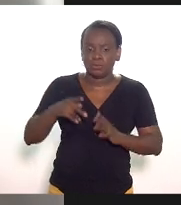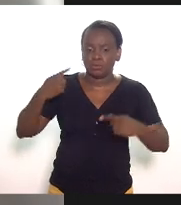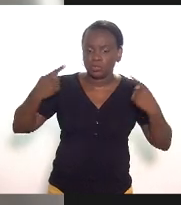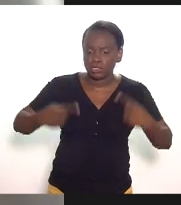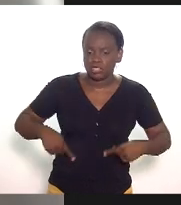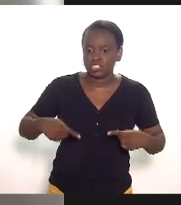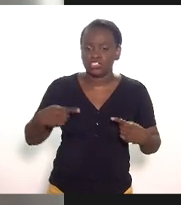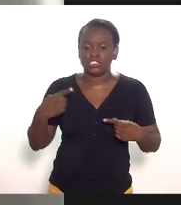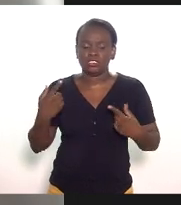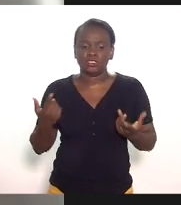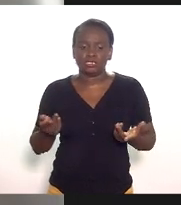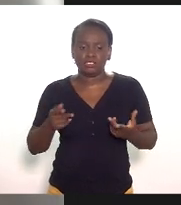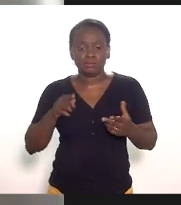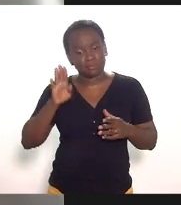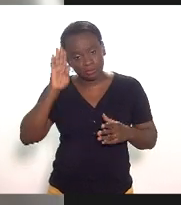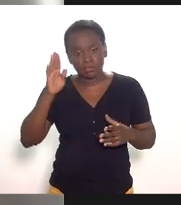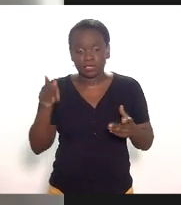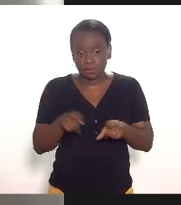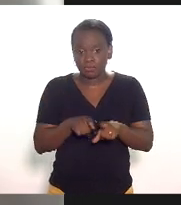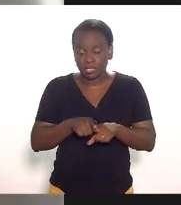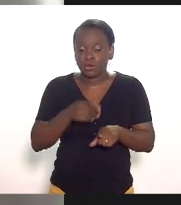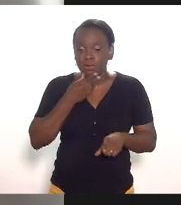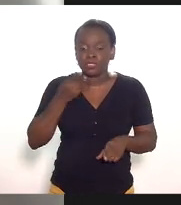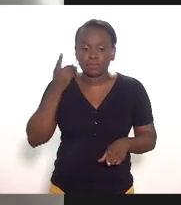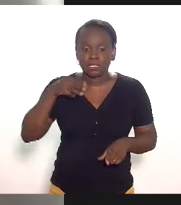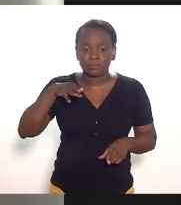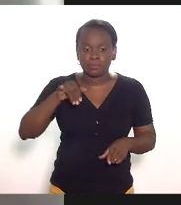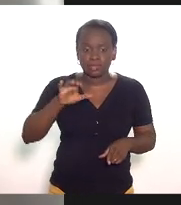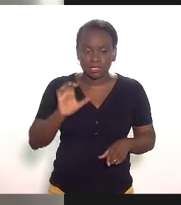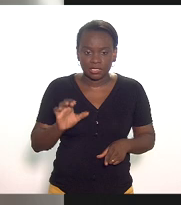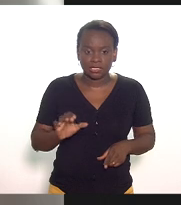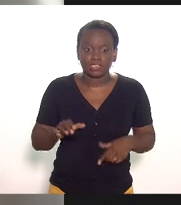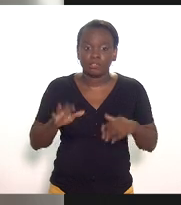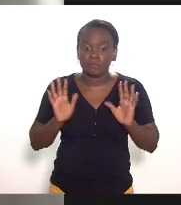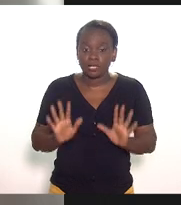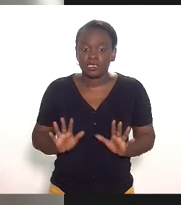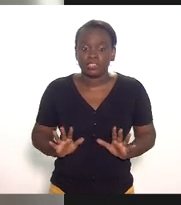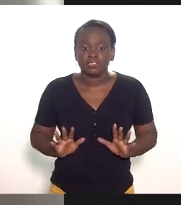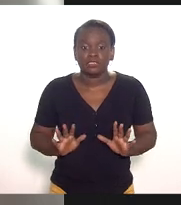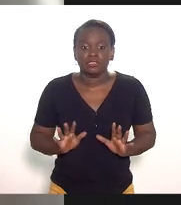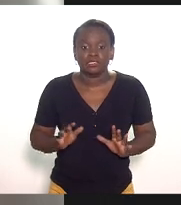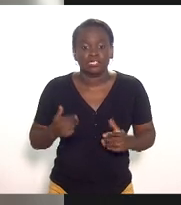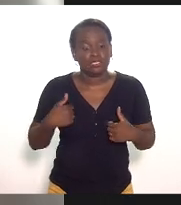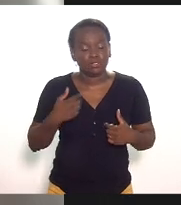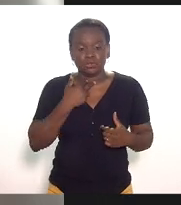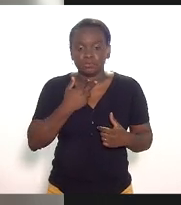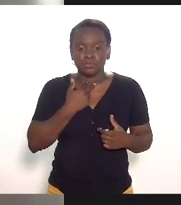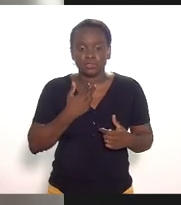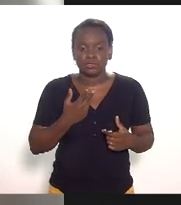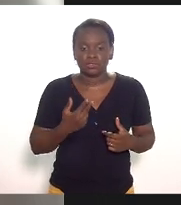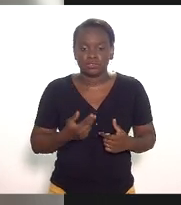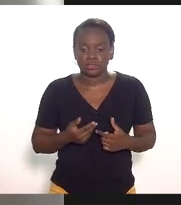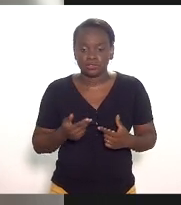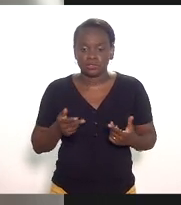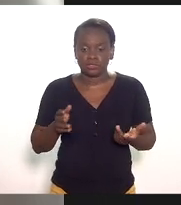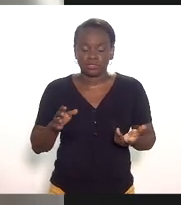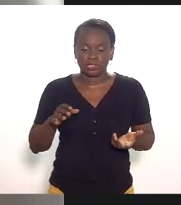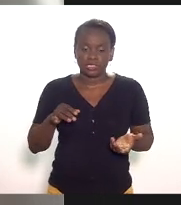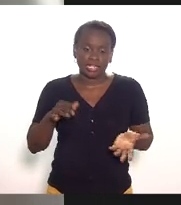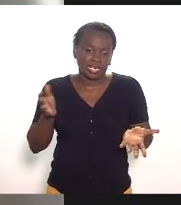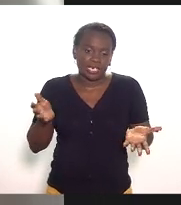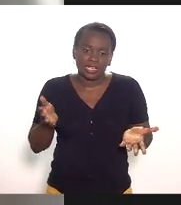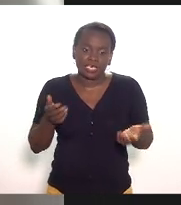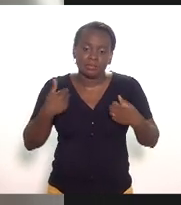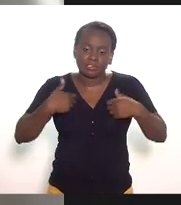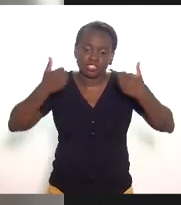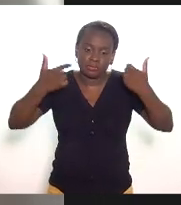quais o deputado Carlos Mink. No entanto, senhor presidente, eu não posso deixar de